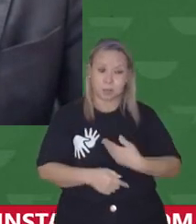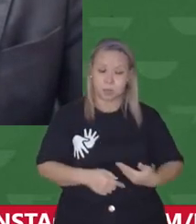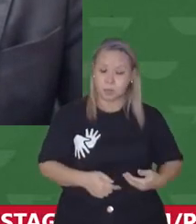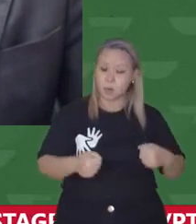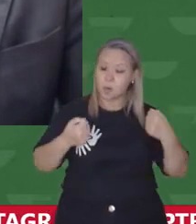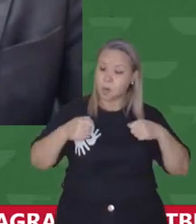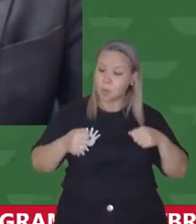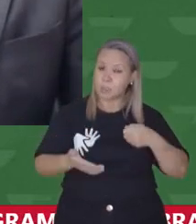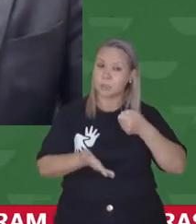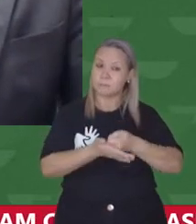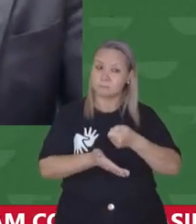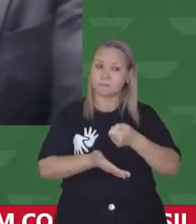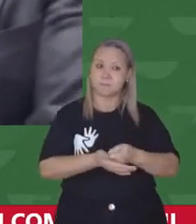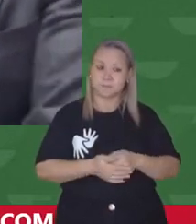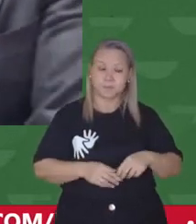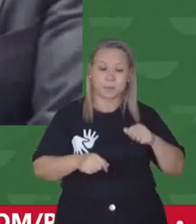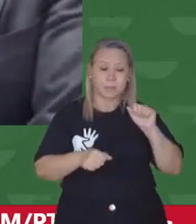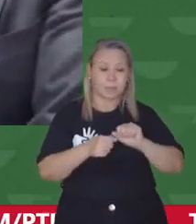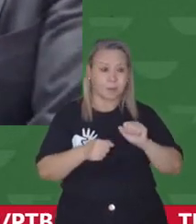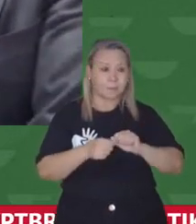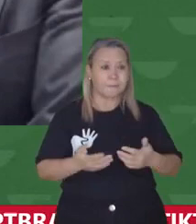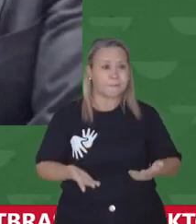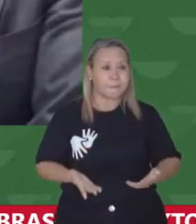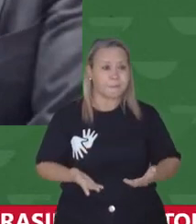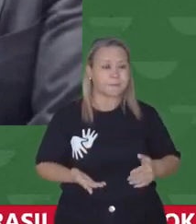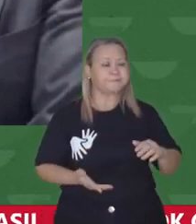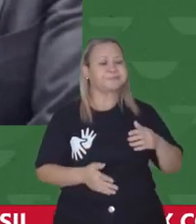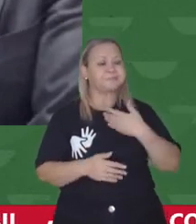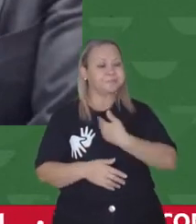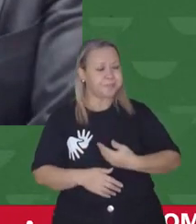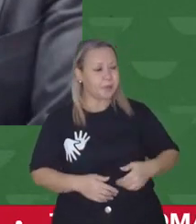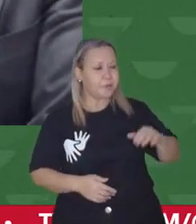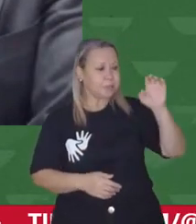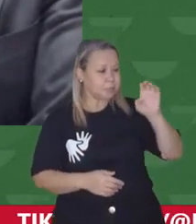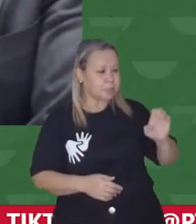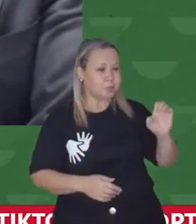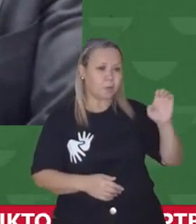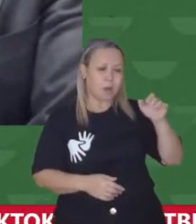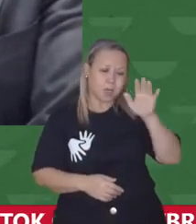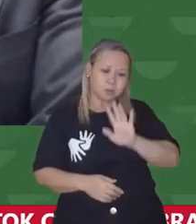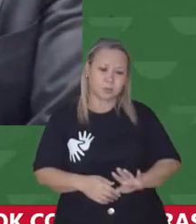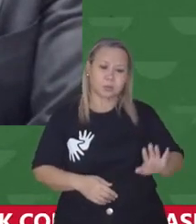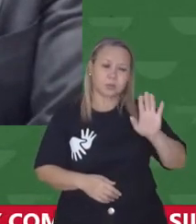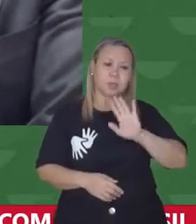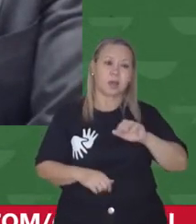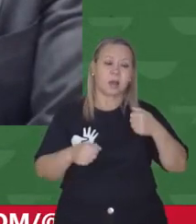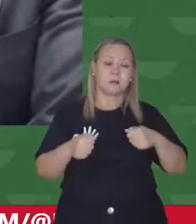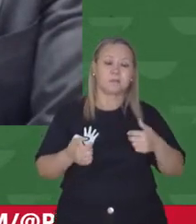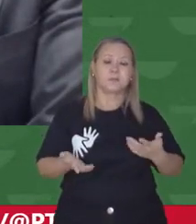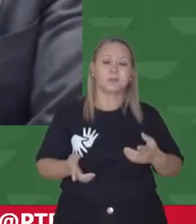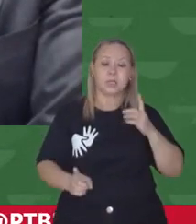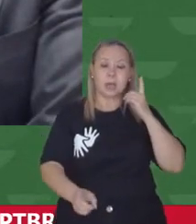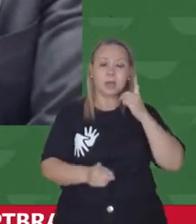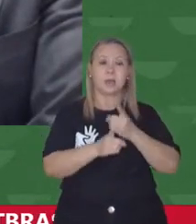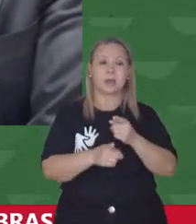E ao governo federal e aos governos estaduais cabe desenhar essas políticas públicas de forma a atender essas demandas,